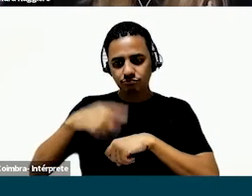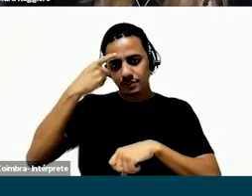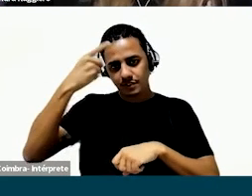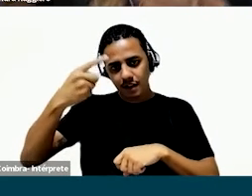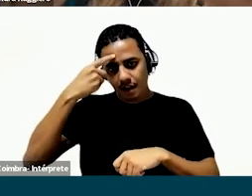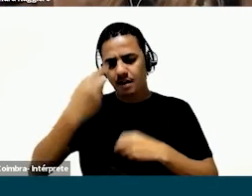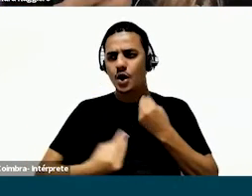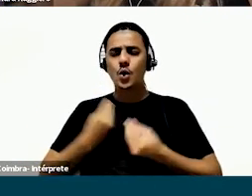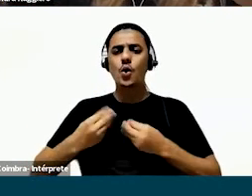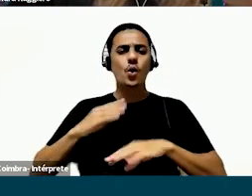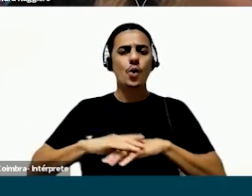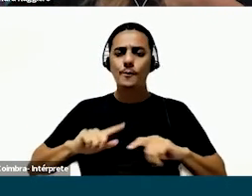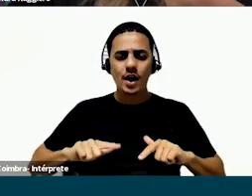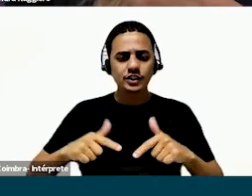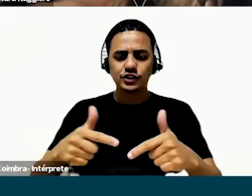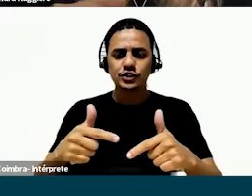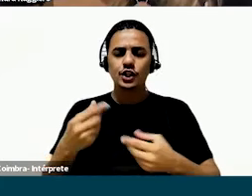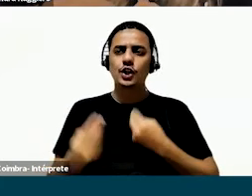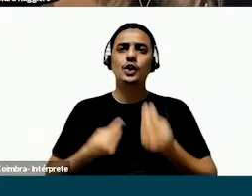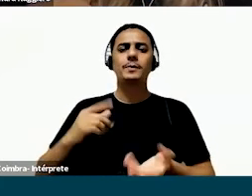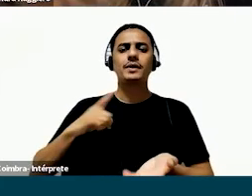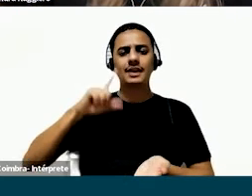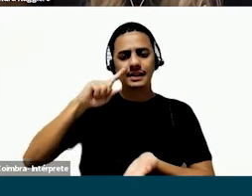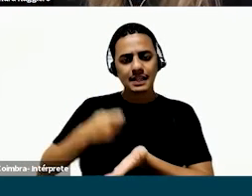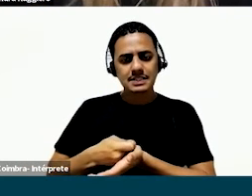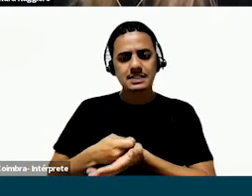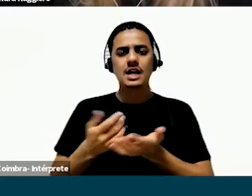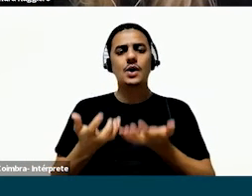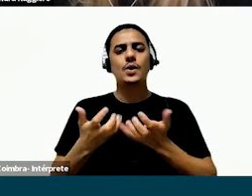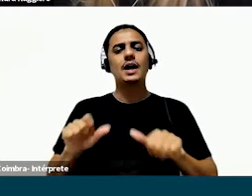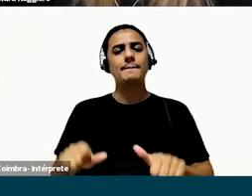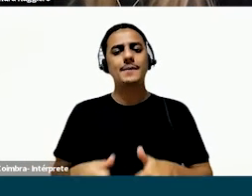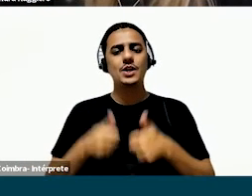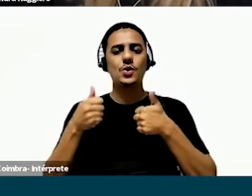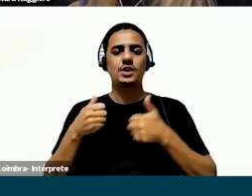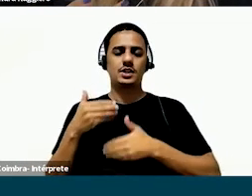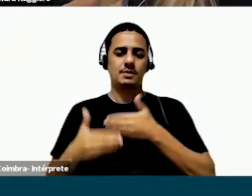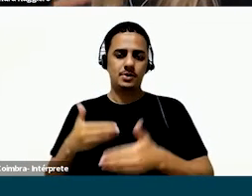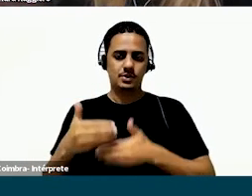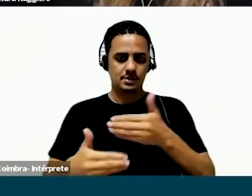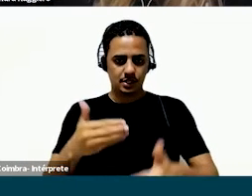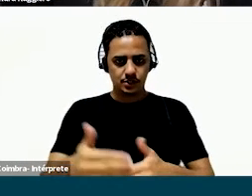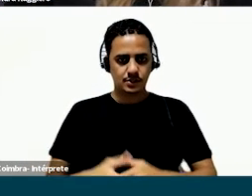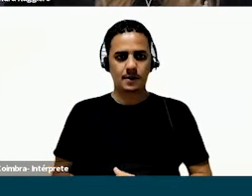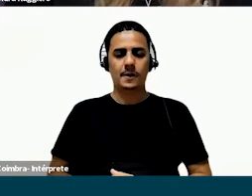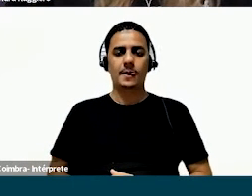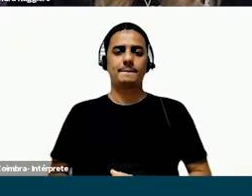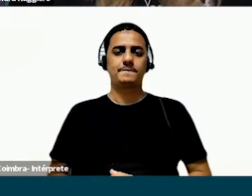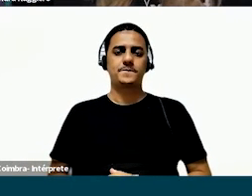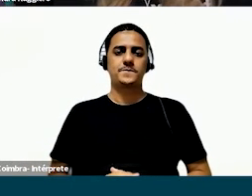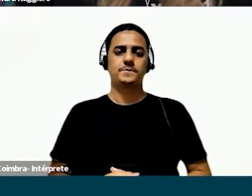empresa, dar ideias de como agir, tomar decisões de melhoria do seu processo de acordo com